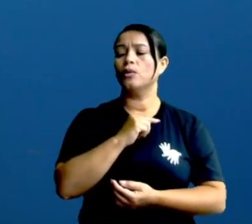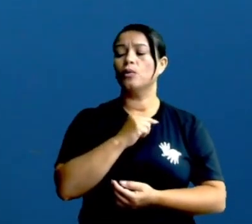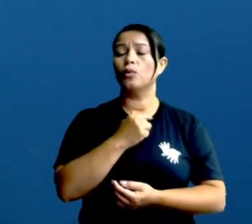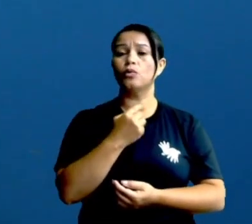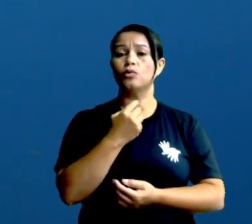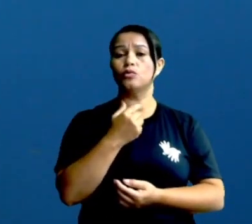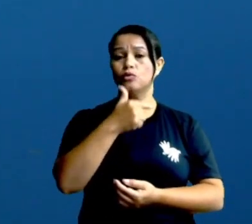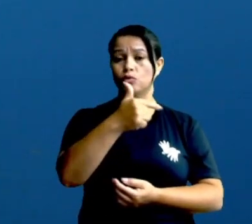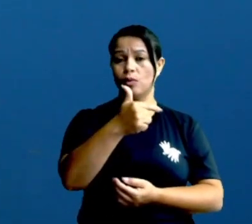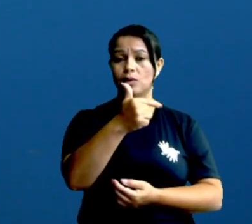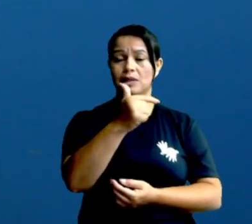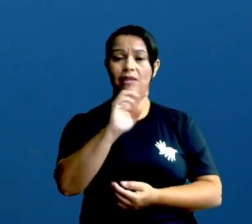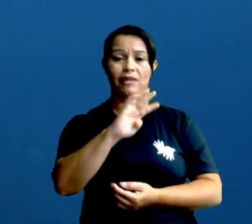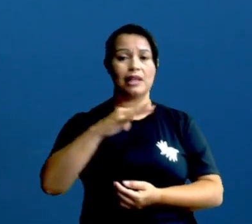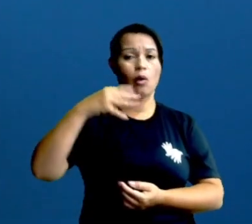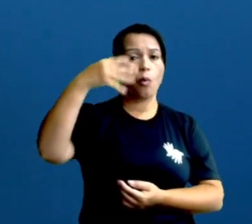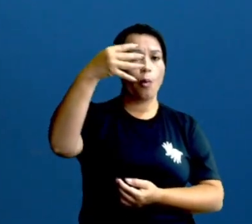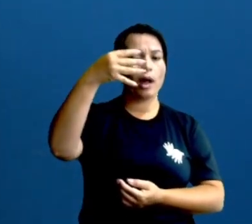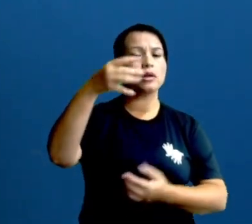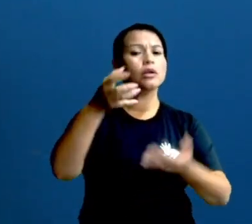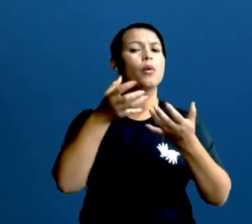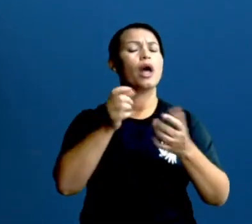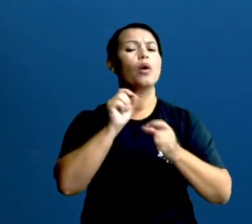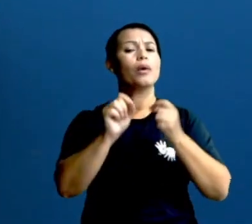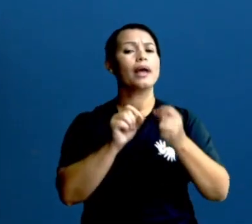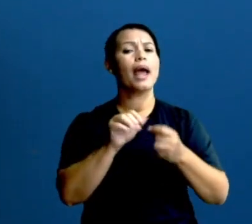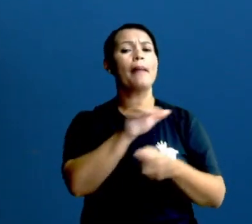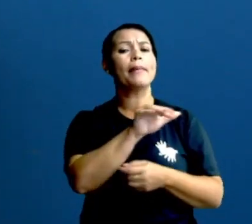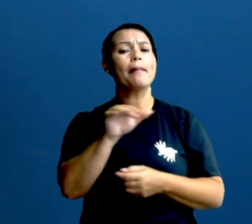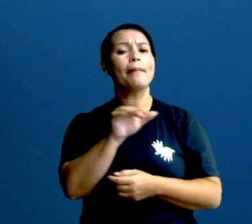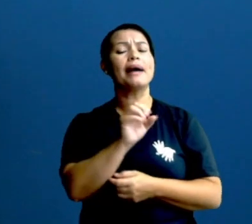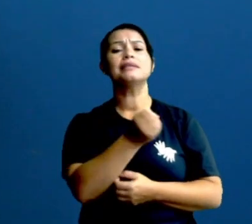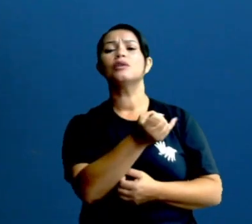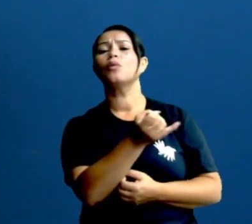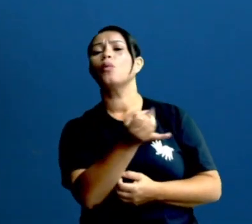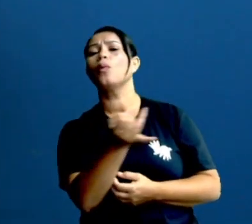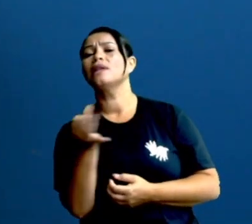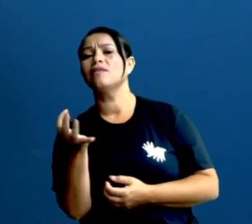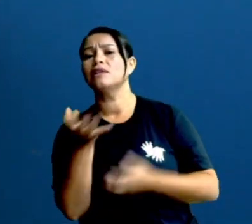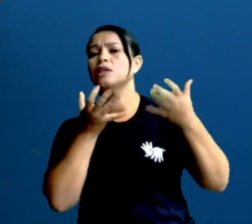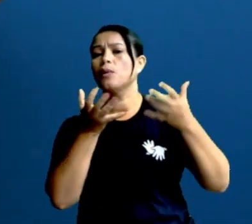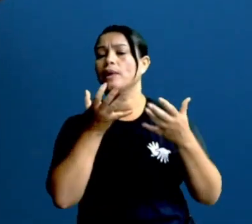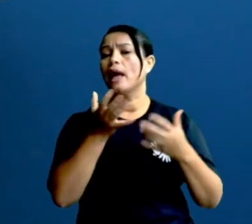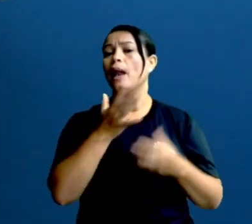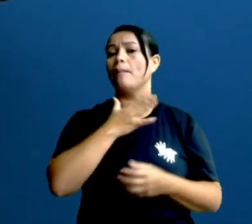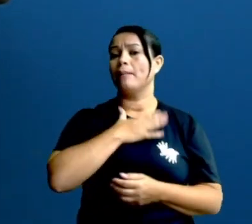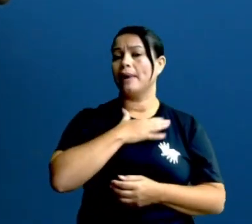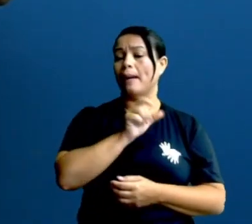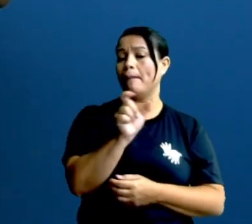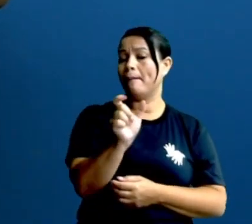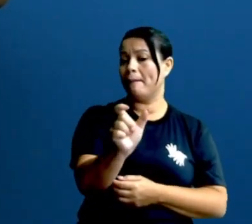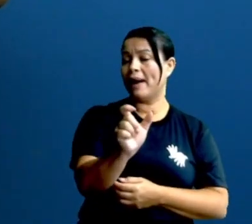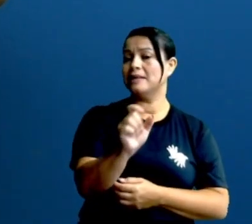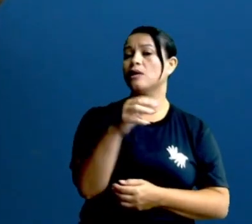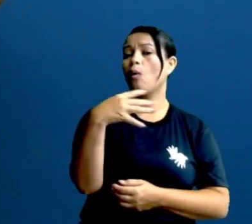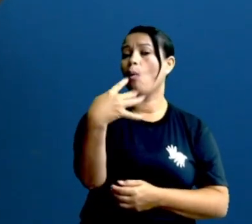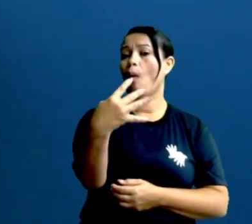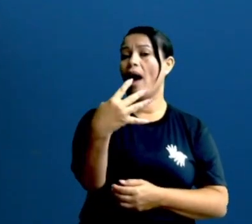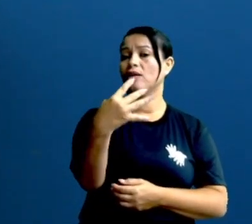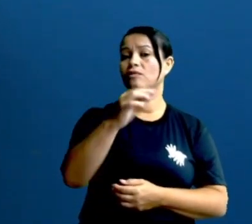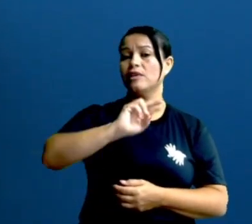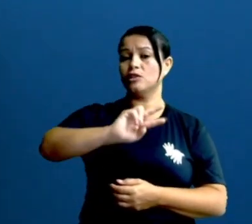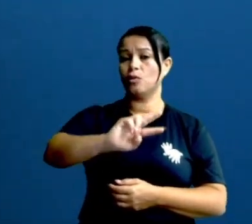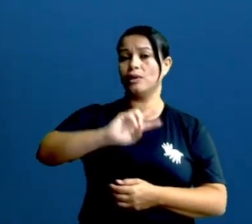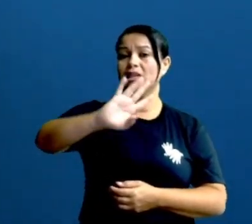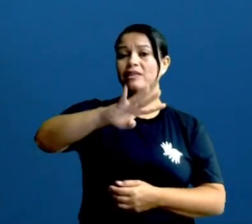tenho 2 elevado a 4, então eu vou querer a minha base quantas vezes? Eu vou querer a minha base 4 vezes, tá